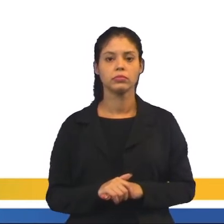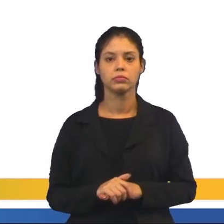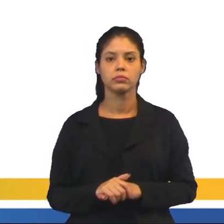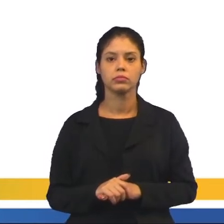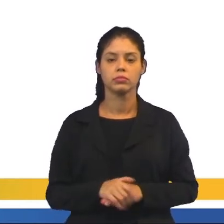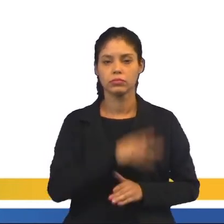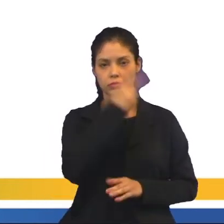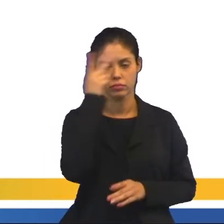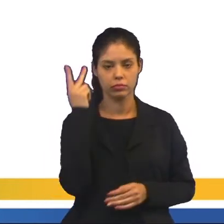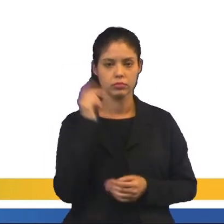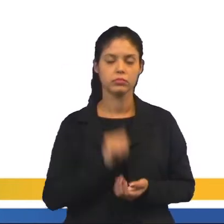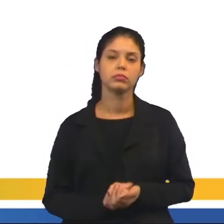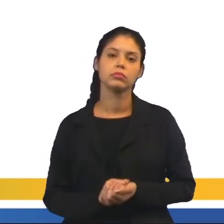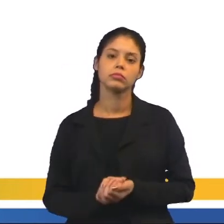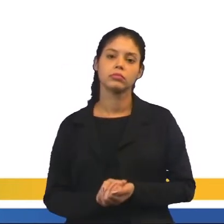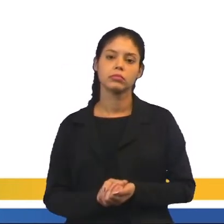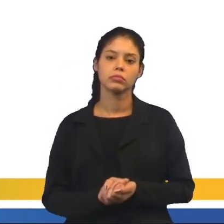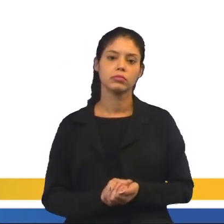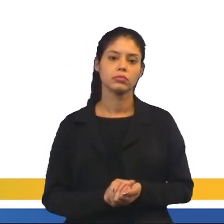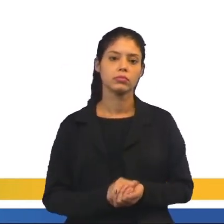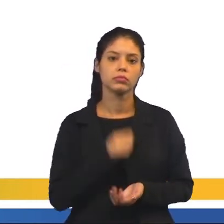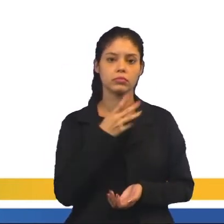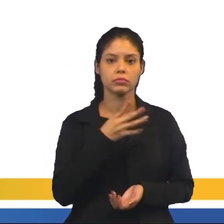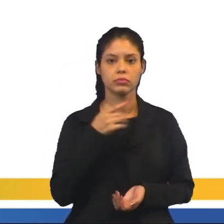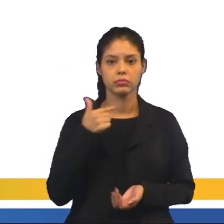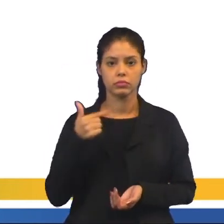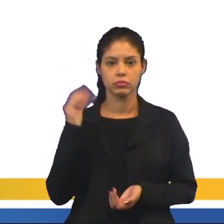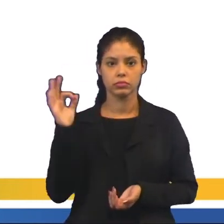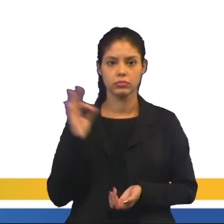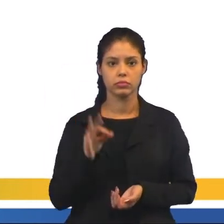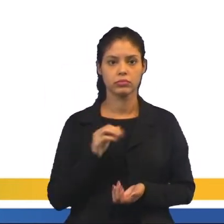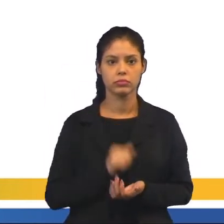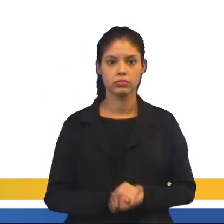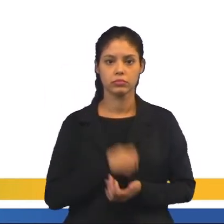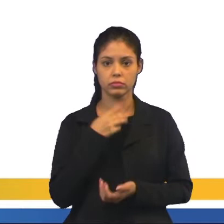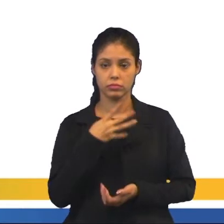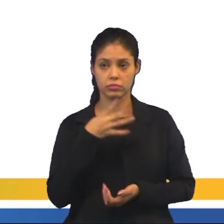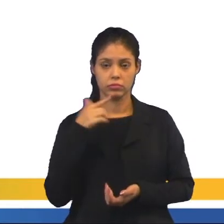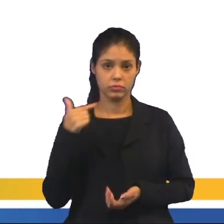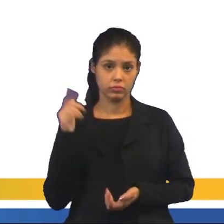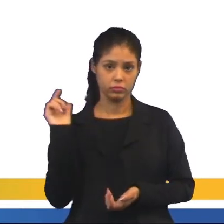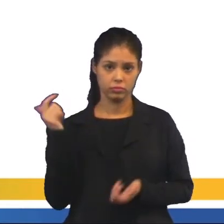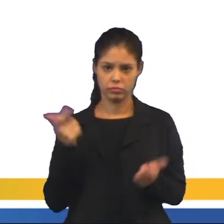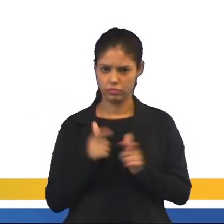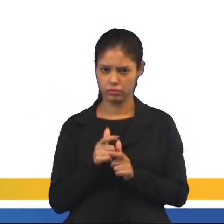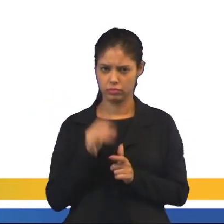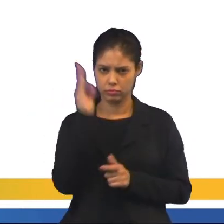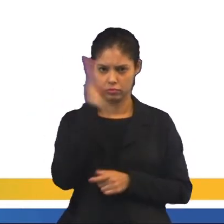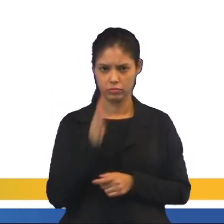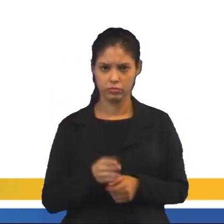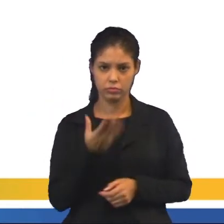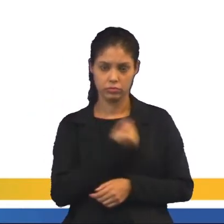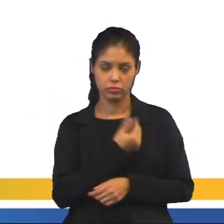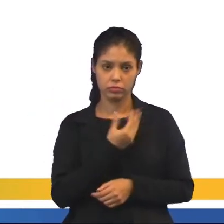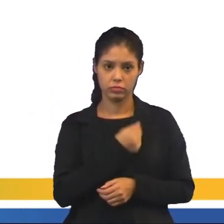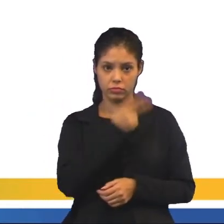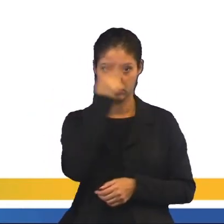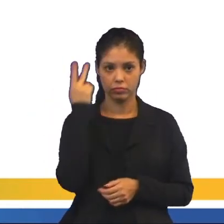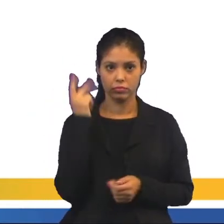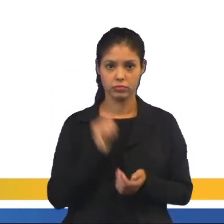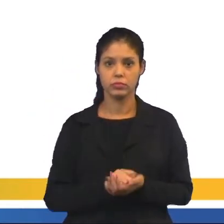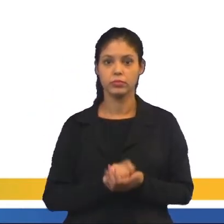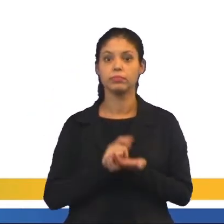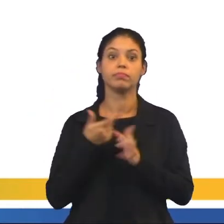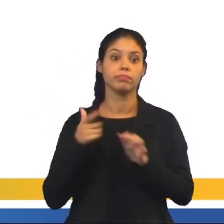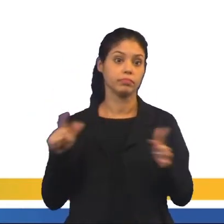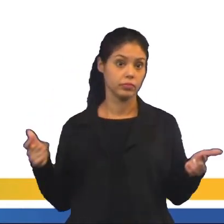559,2 milhões de pessoas, equivalente a 42%. O 42% é menor do que no Brasil, mas o número de pessoas aí